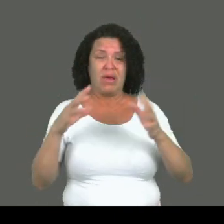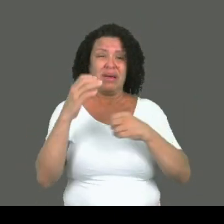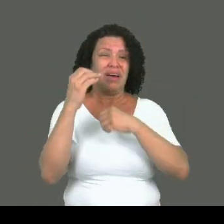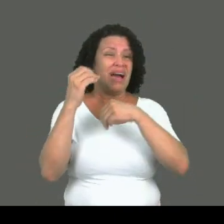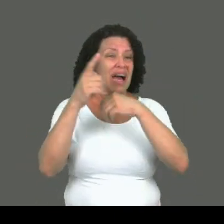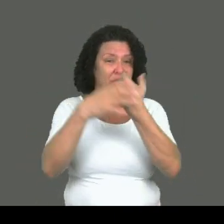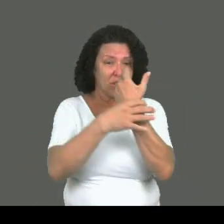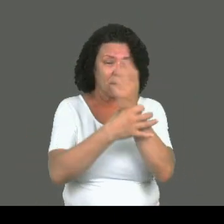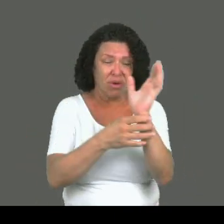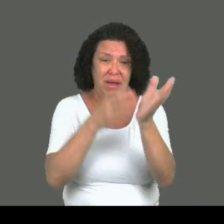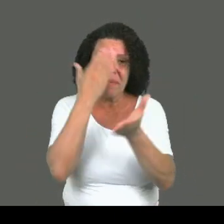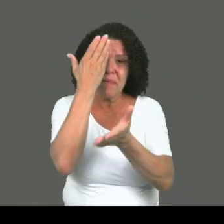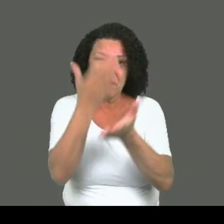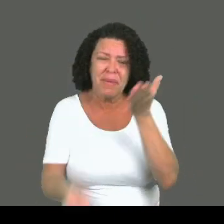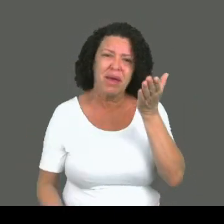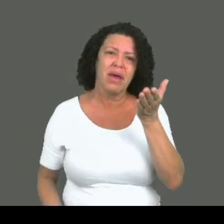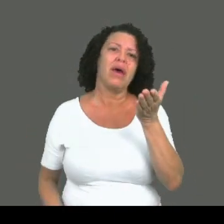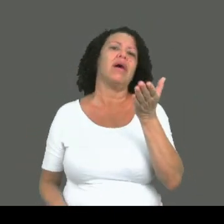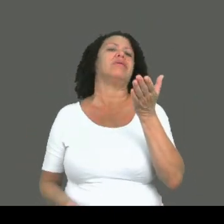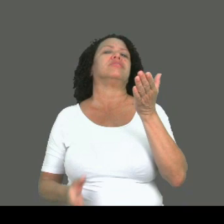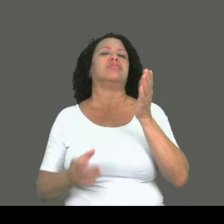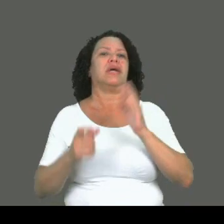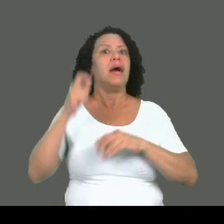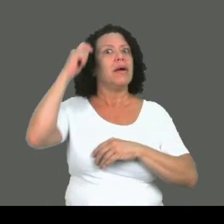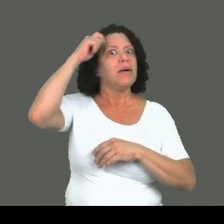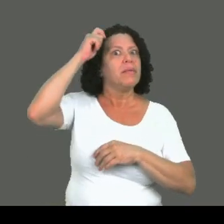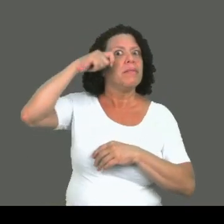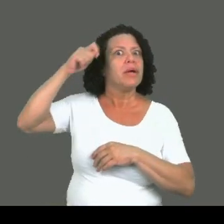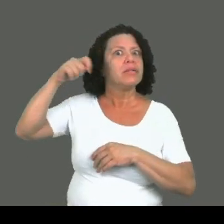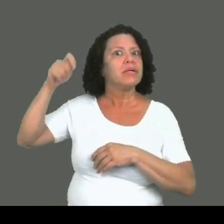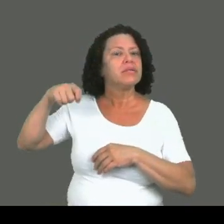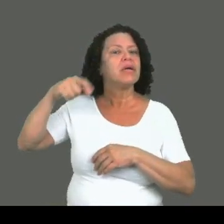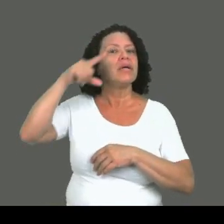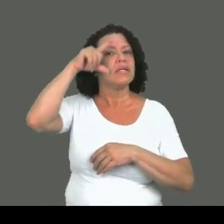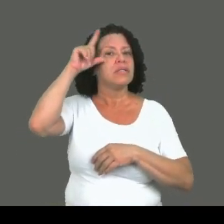em volta. Psicografia de Divaldo de Franco.